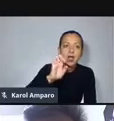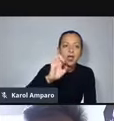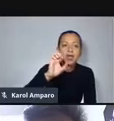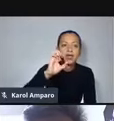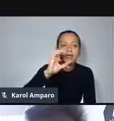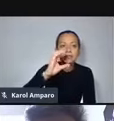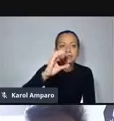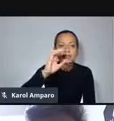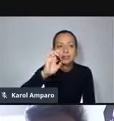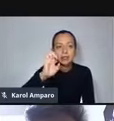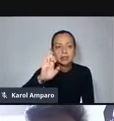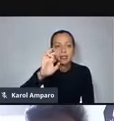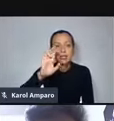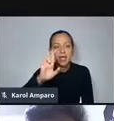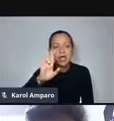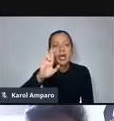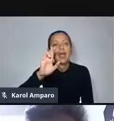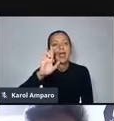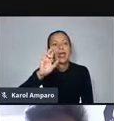Trecseral.